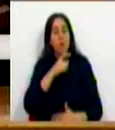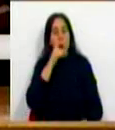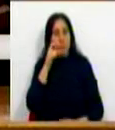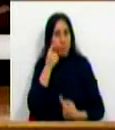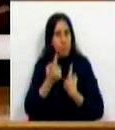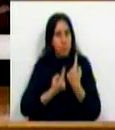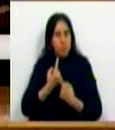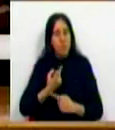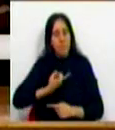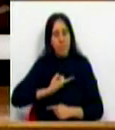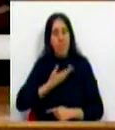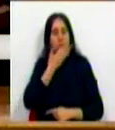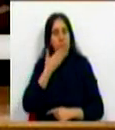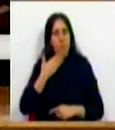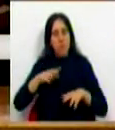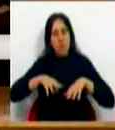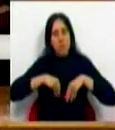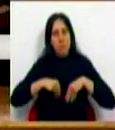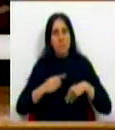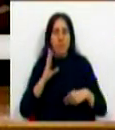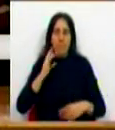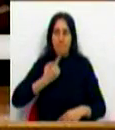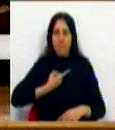compromissos que temos condições para assumir, que temos o dever de